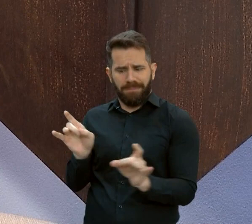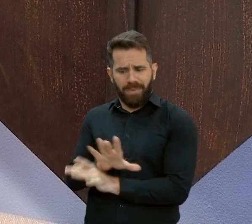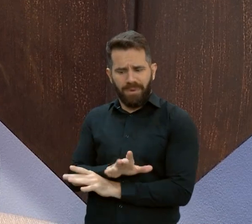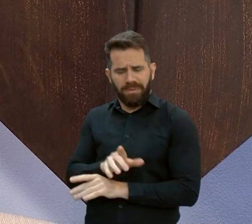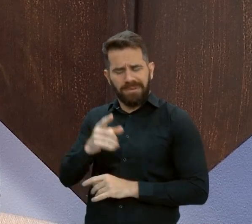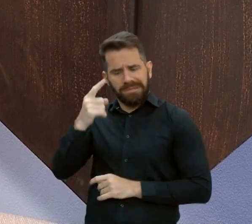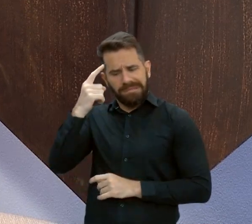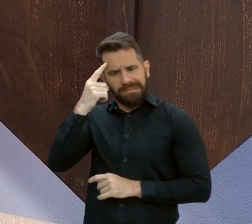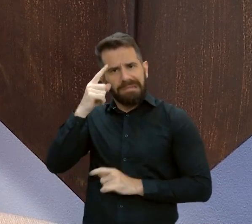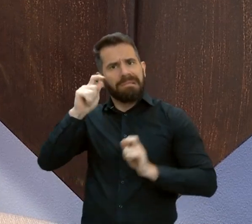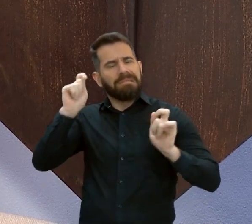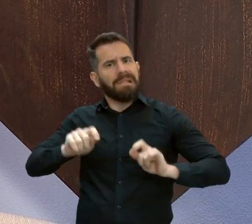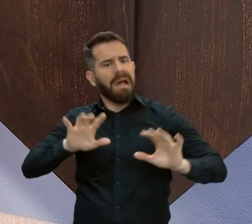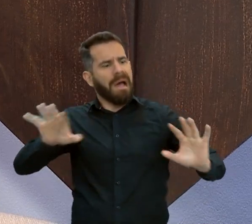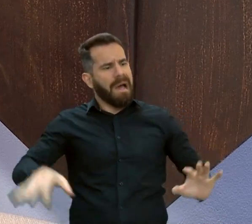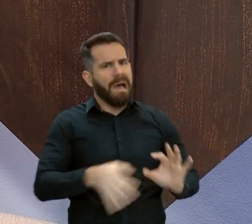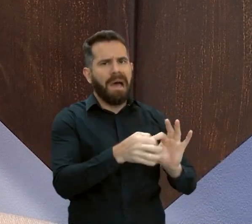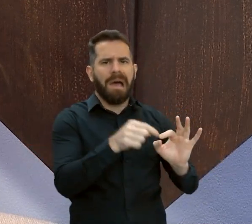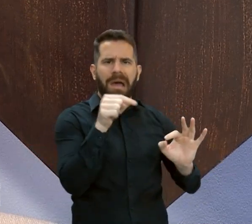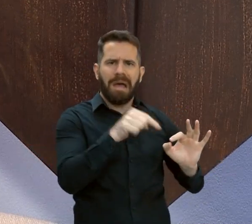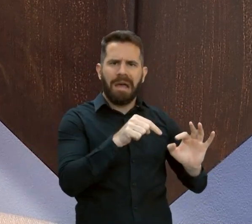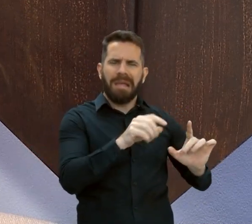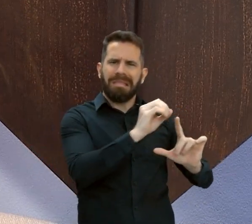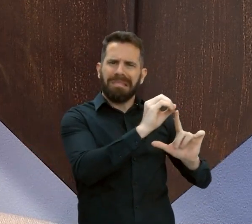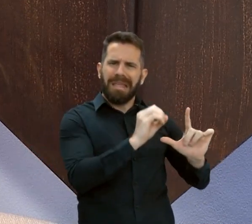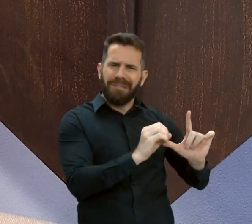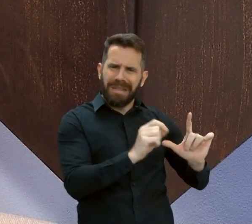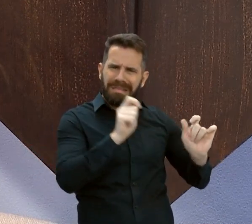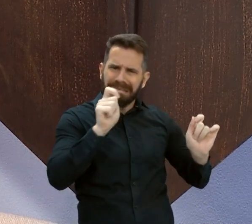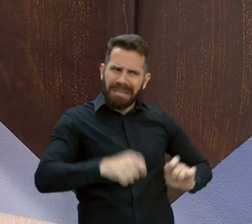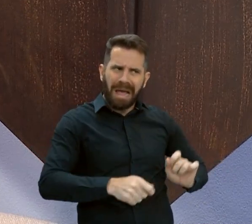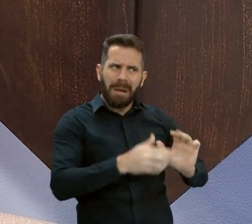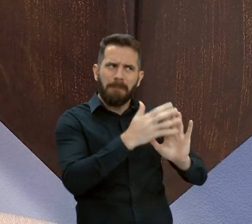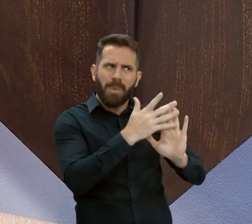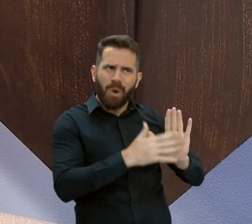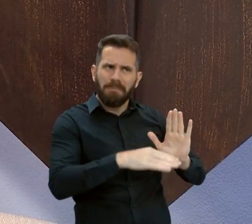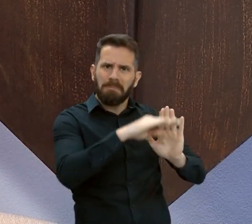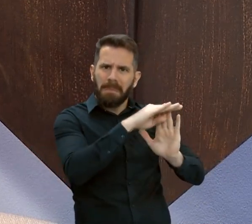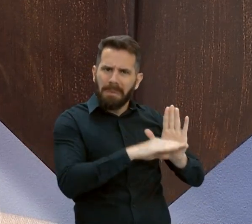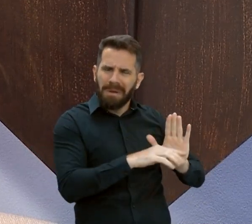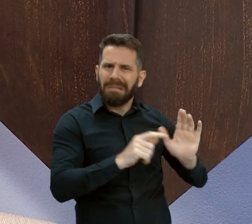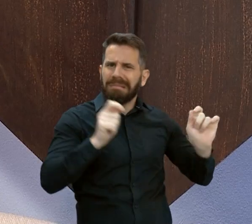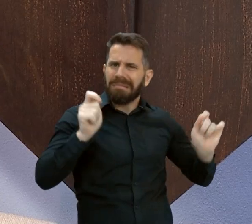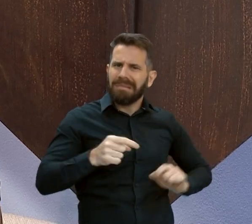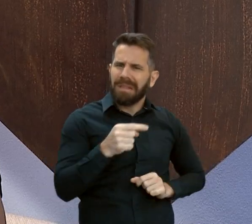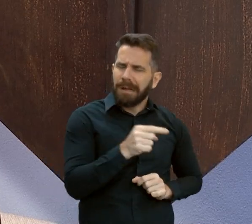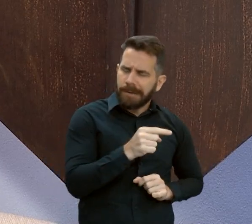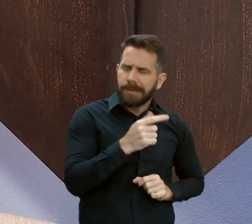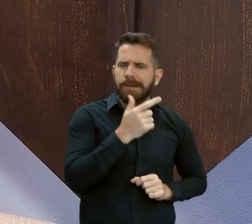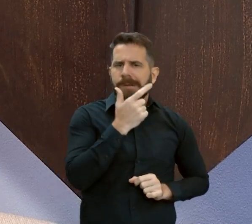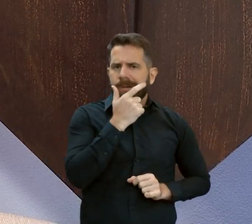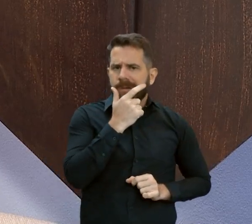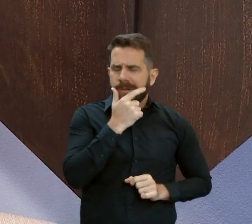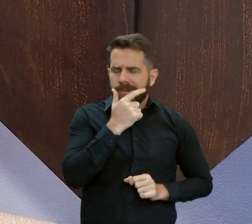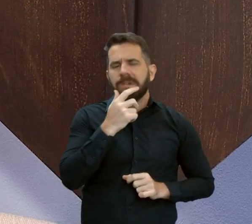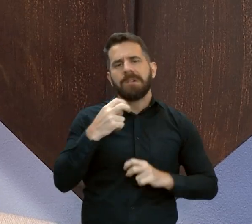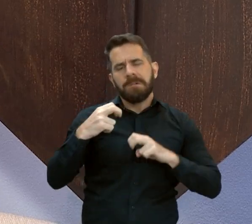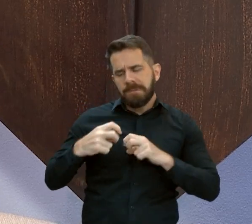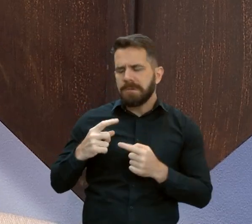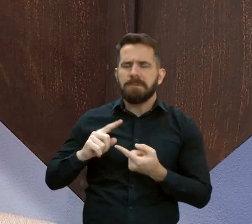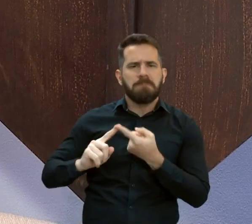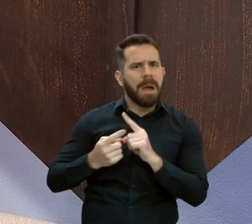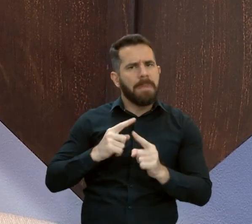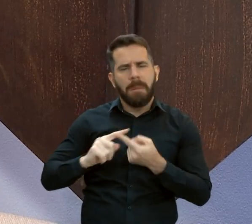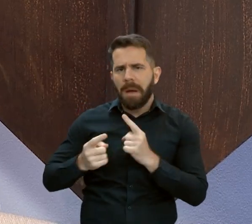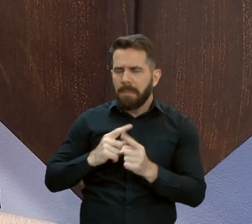ter um interprograma dentro da programação da TV UFG? E aí isso foi pensado, foi construído e a gente tem